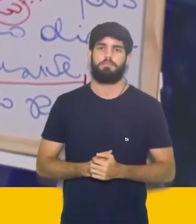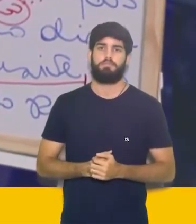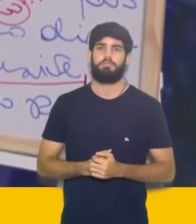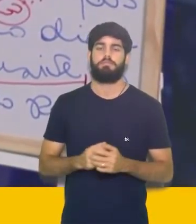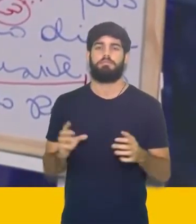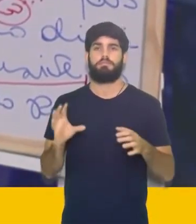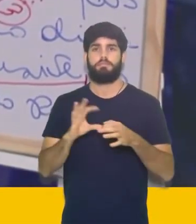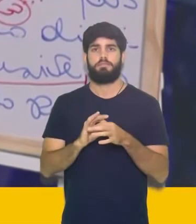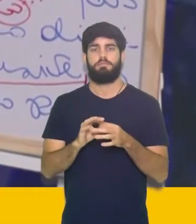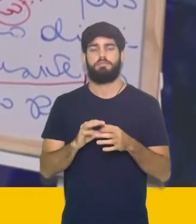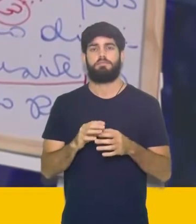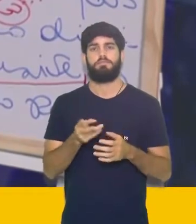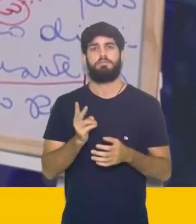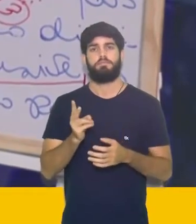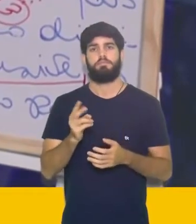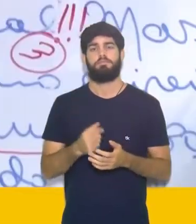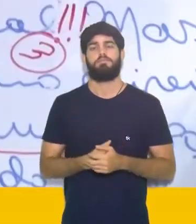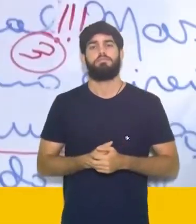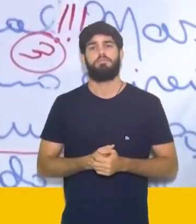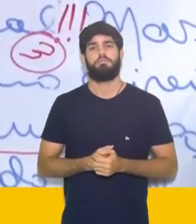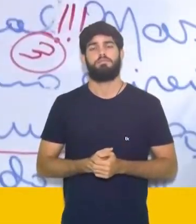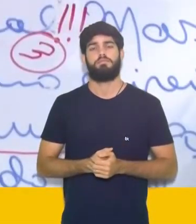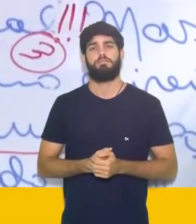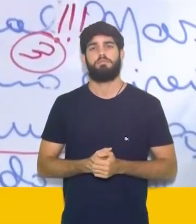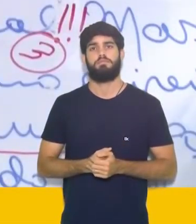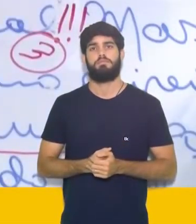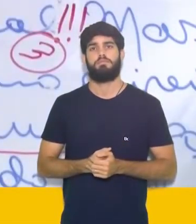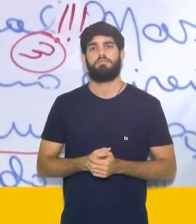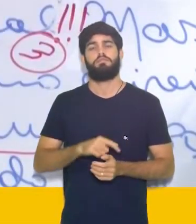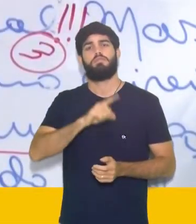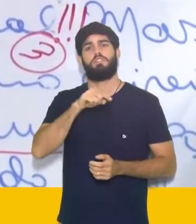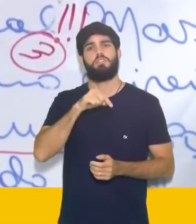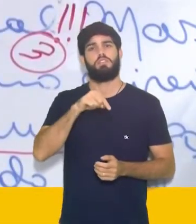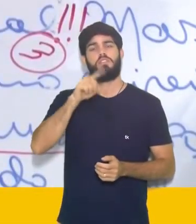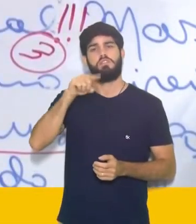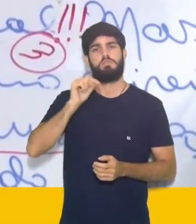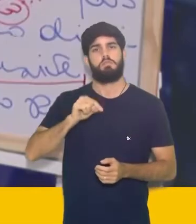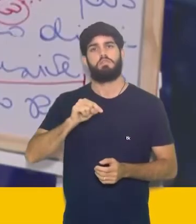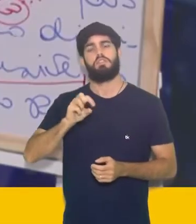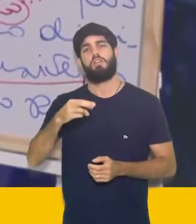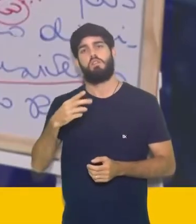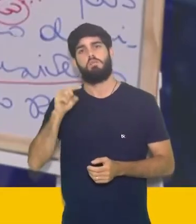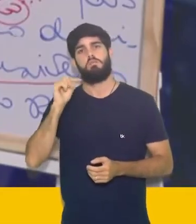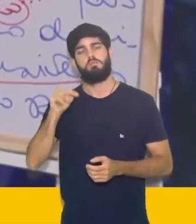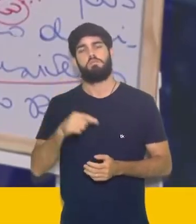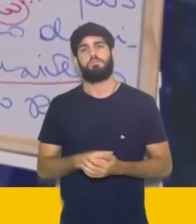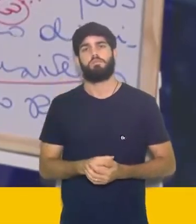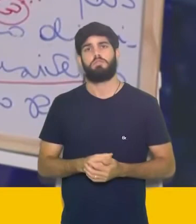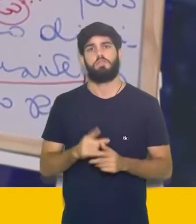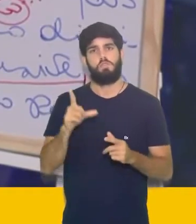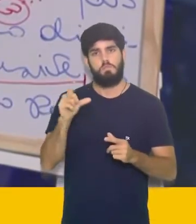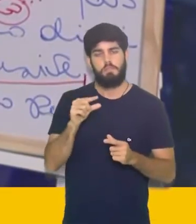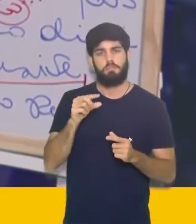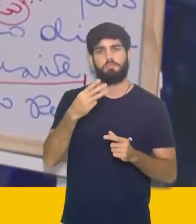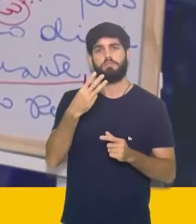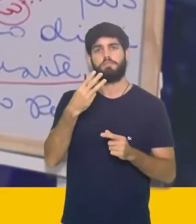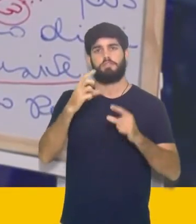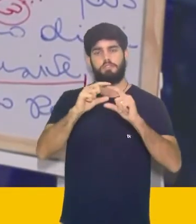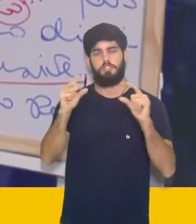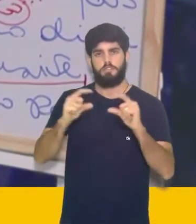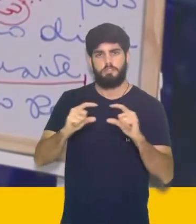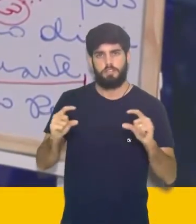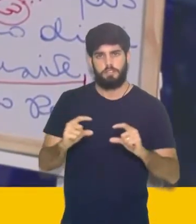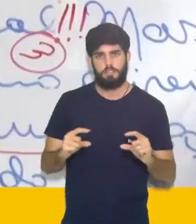isso. Conectar sempre. Quem fecha o período, interrogação, exclamação, ponto final. No mínimo,